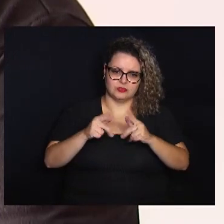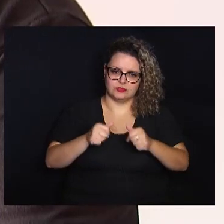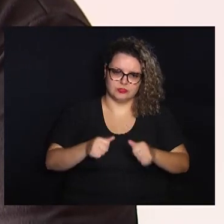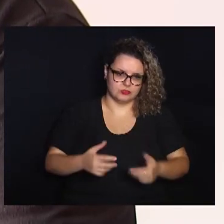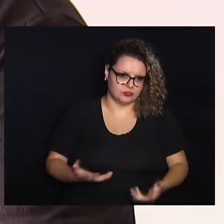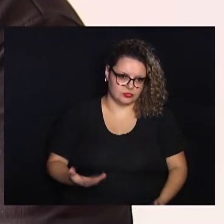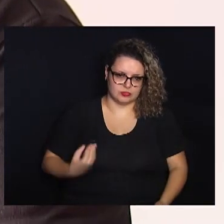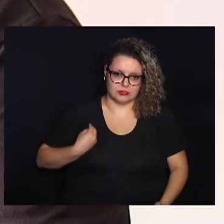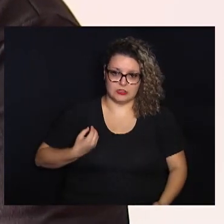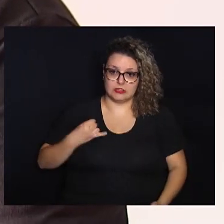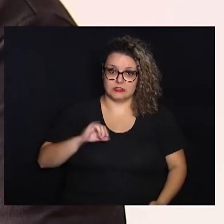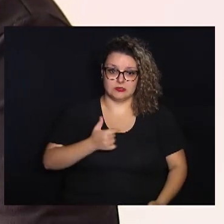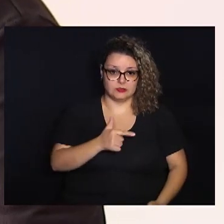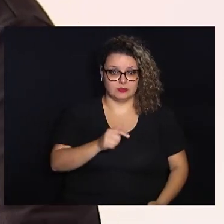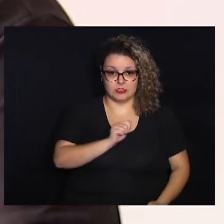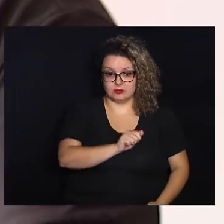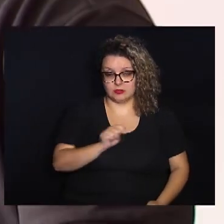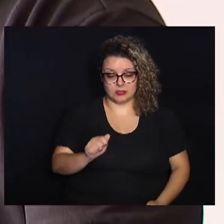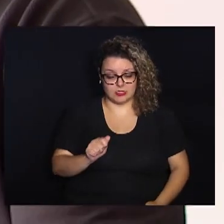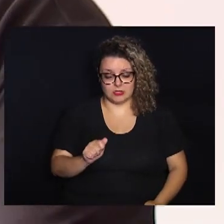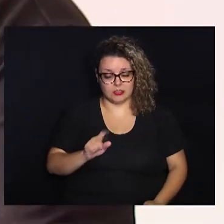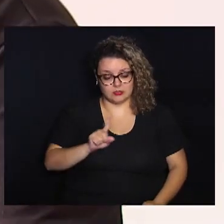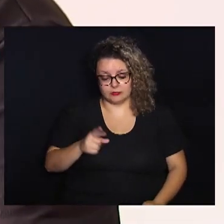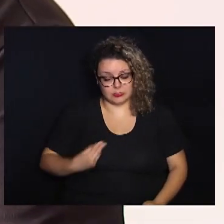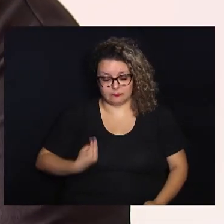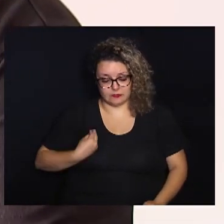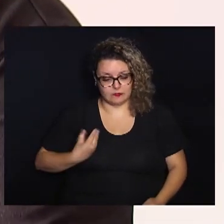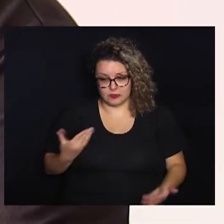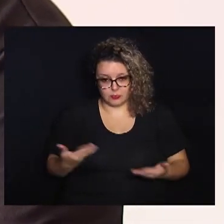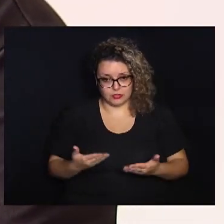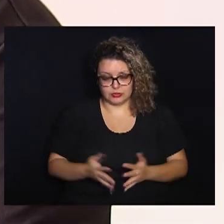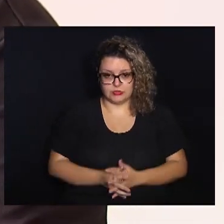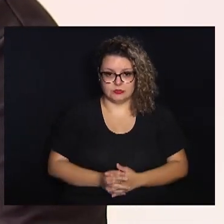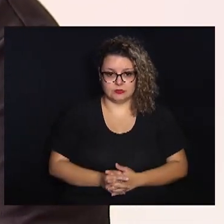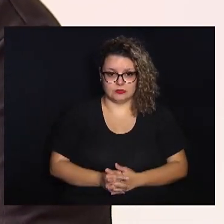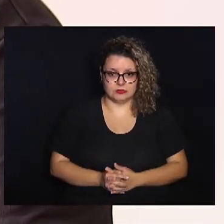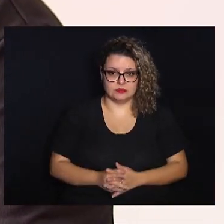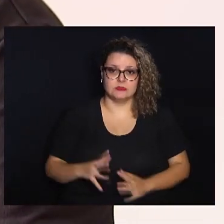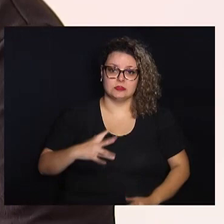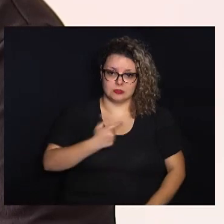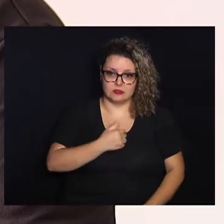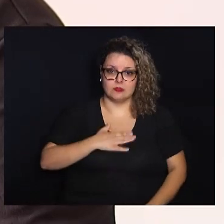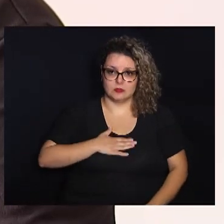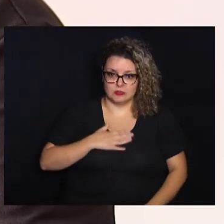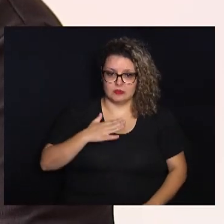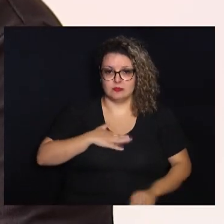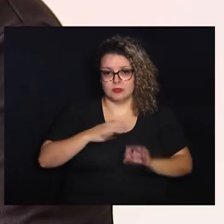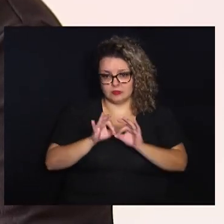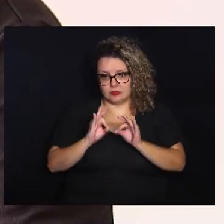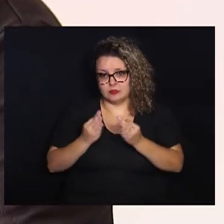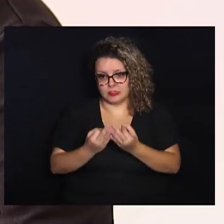acho que eu não estaria aqui agora, por exemplo. AA salvou minha vida, né? Minha família.